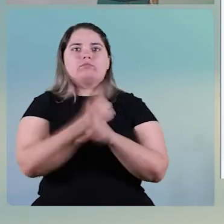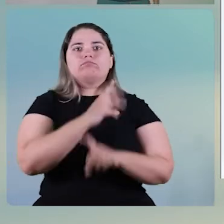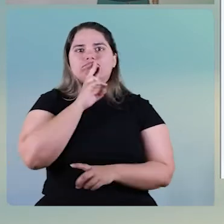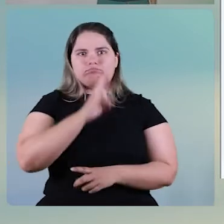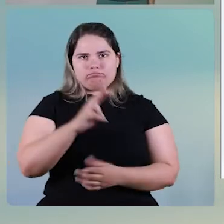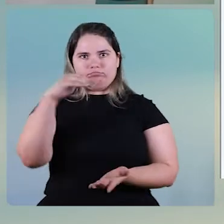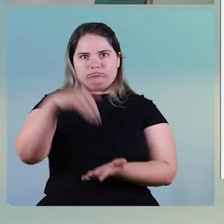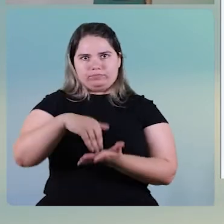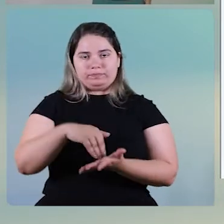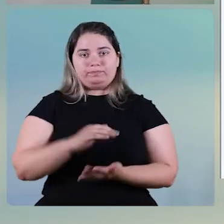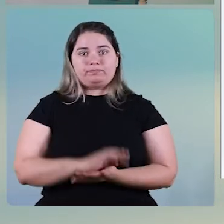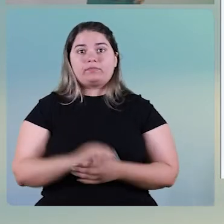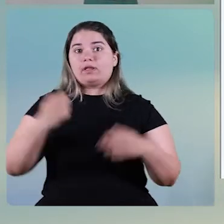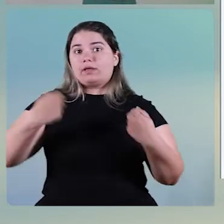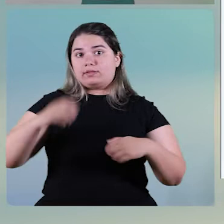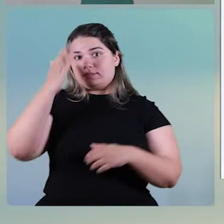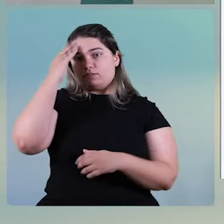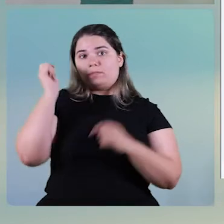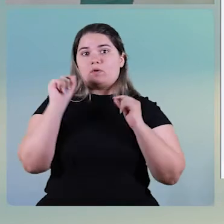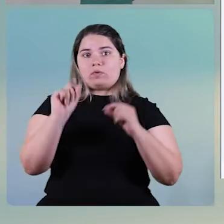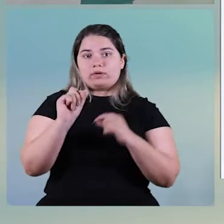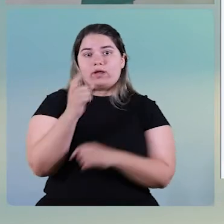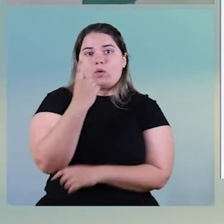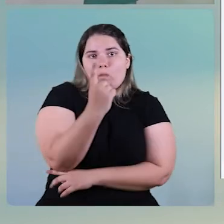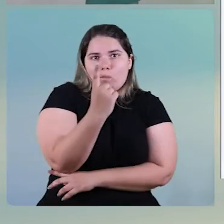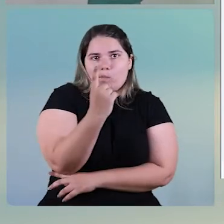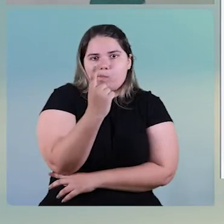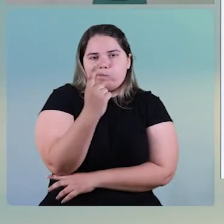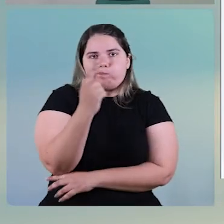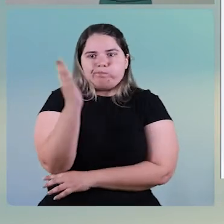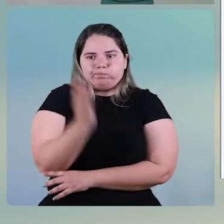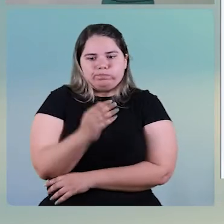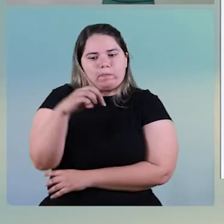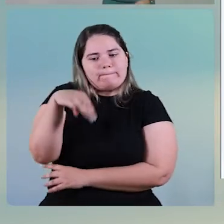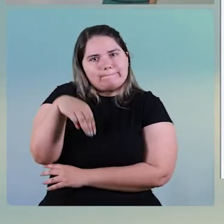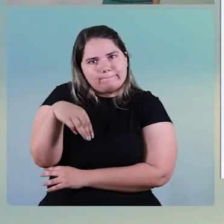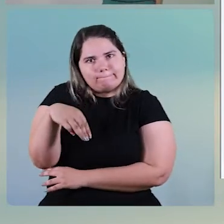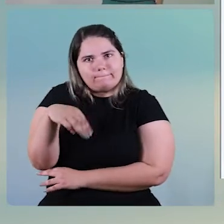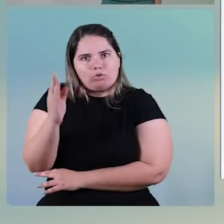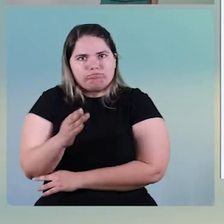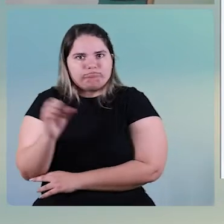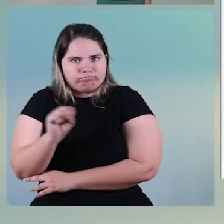gente saber que 1 metro por segundo representa